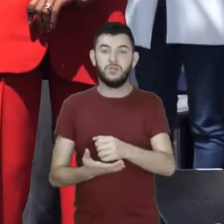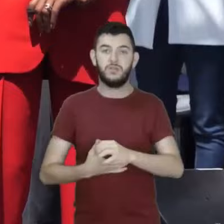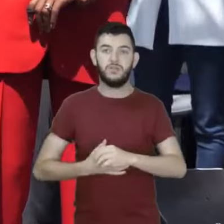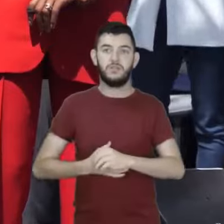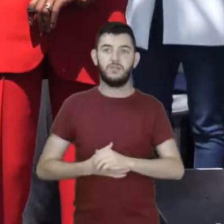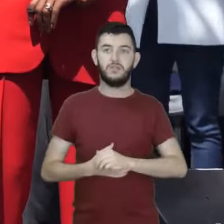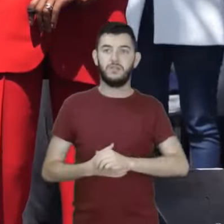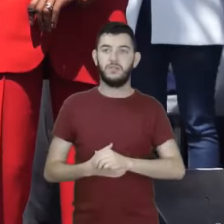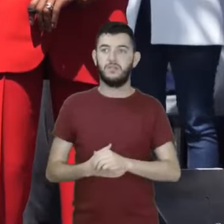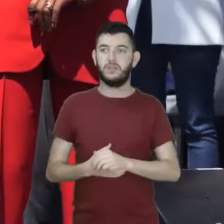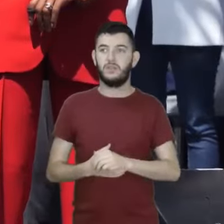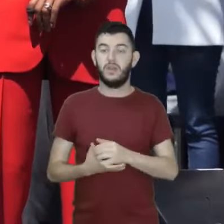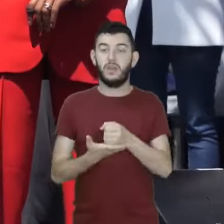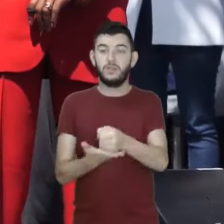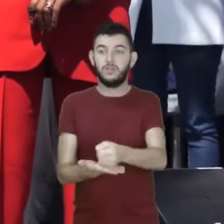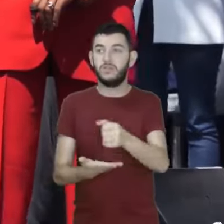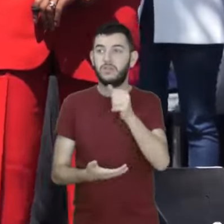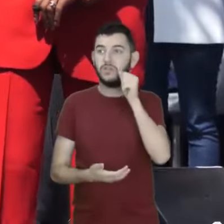sufoco.